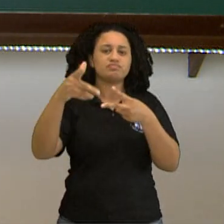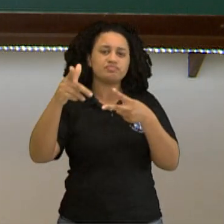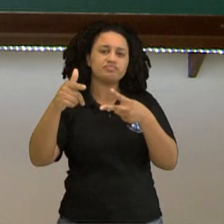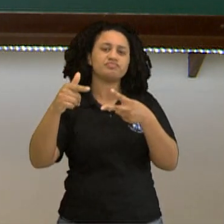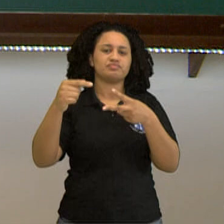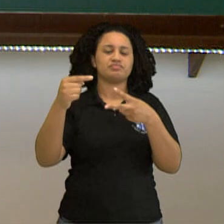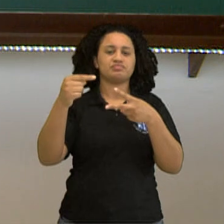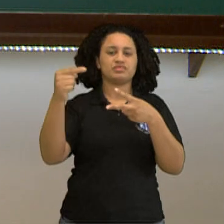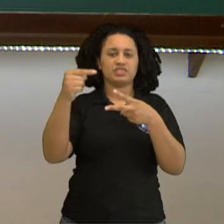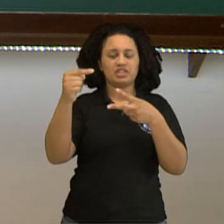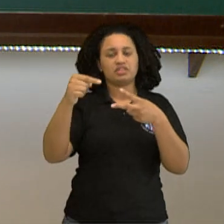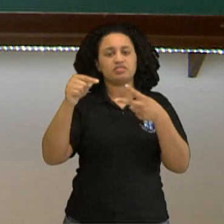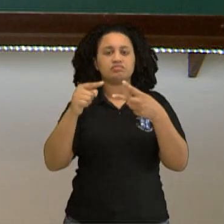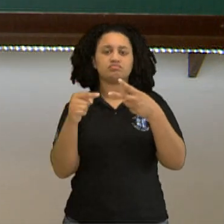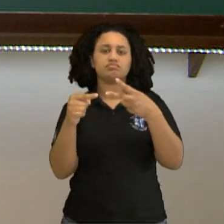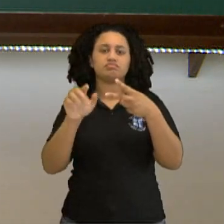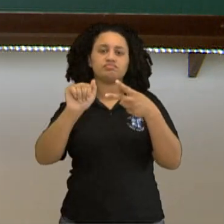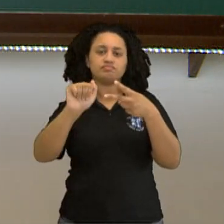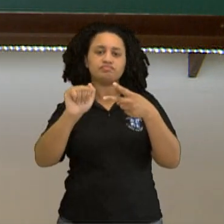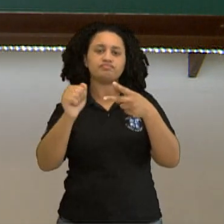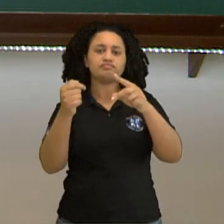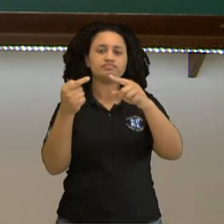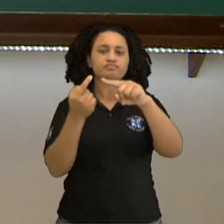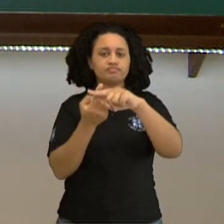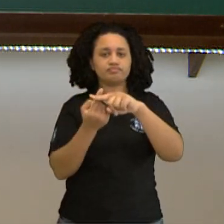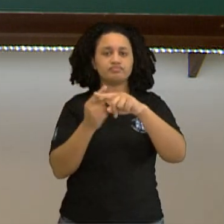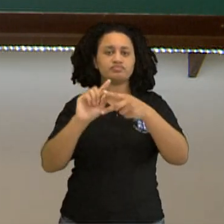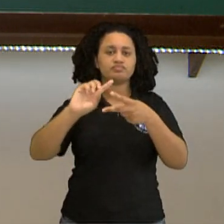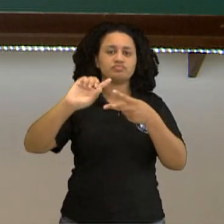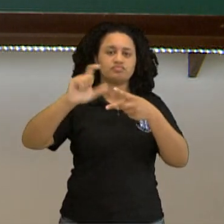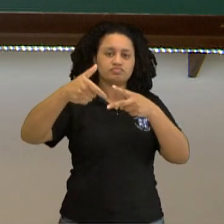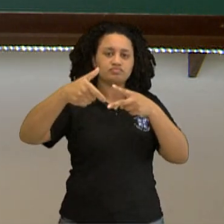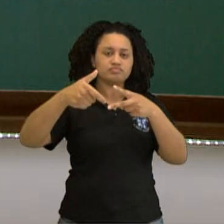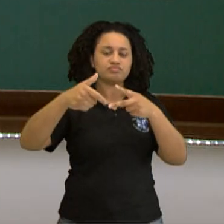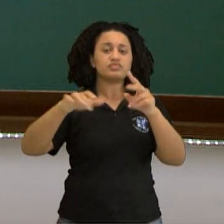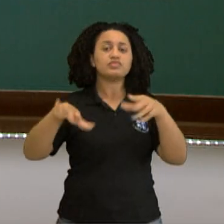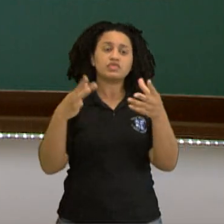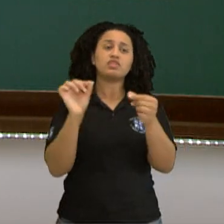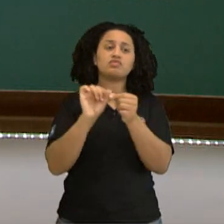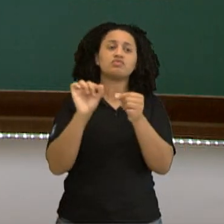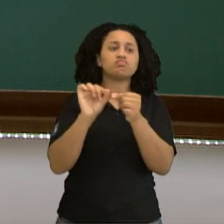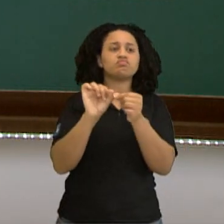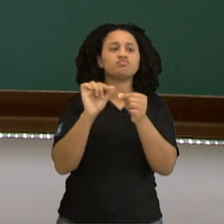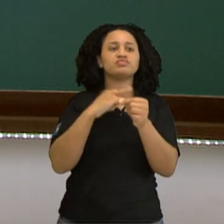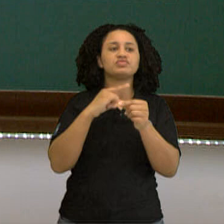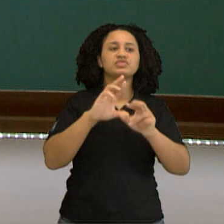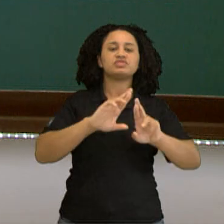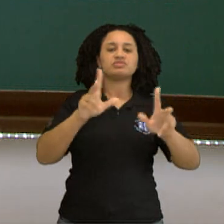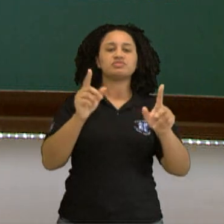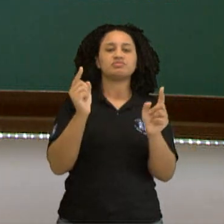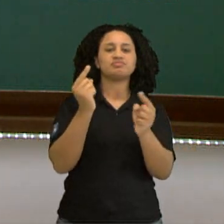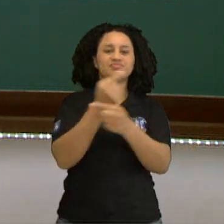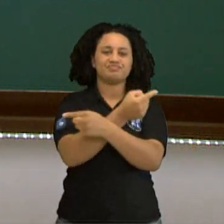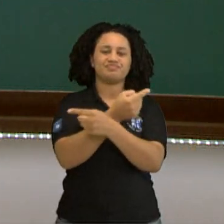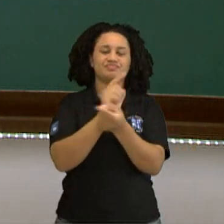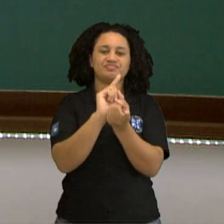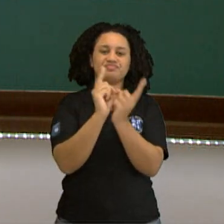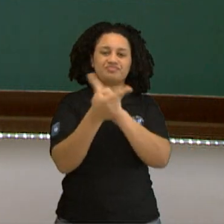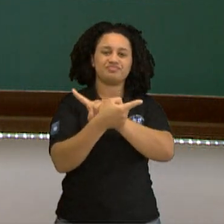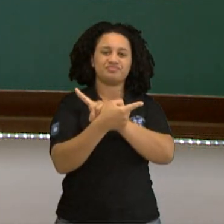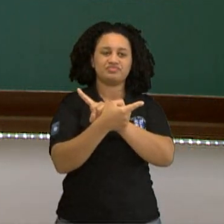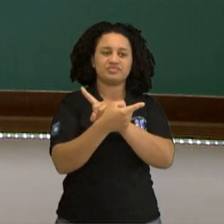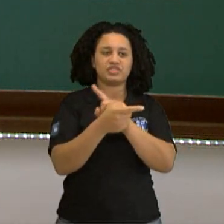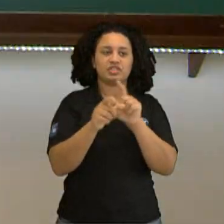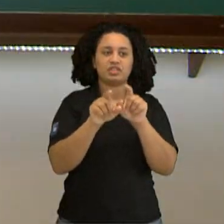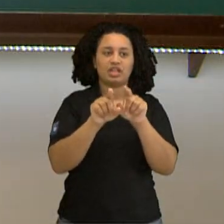negativa e a aceleração positiva, elas estão invertidas. Isso implica nos vetores, os vetores aceleração e velocidade estão na